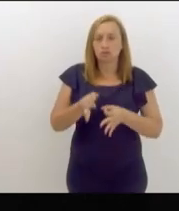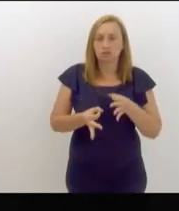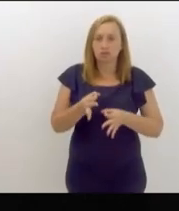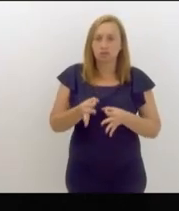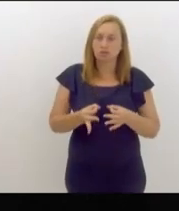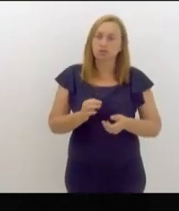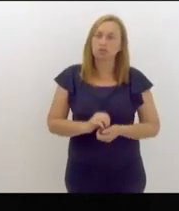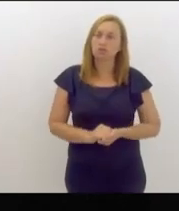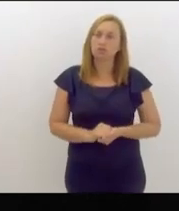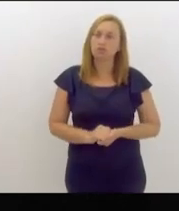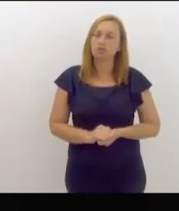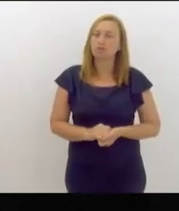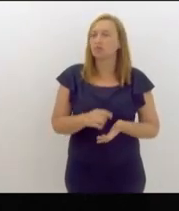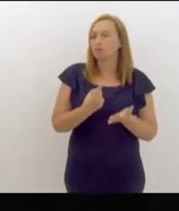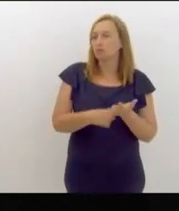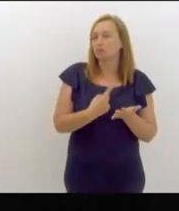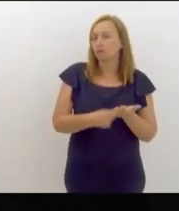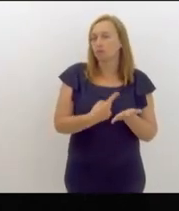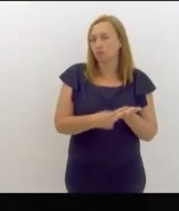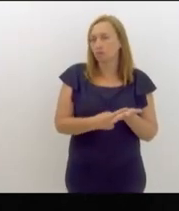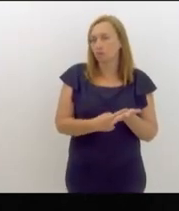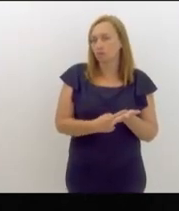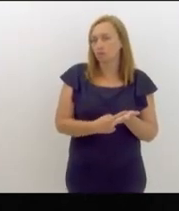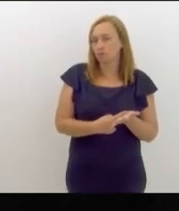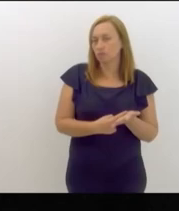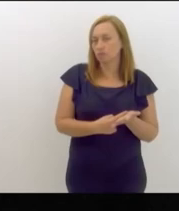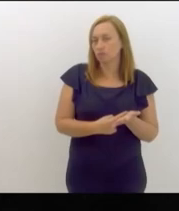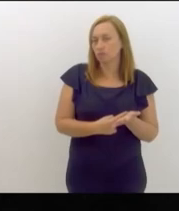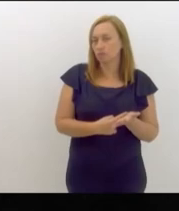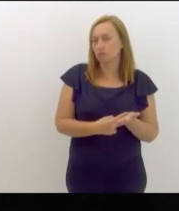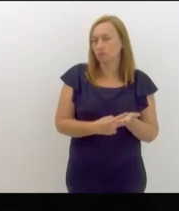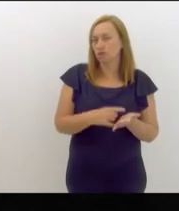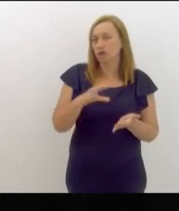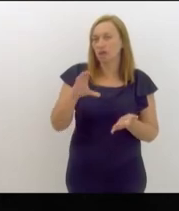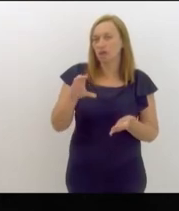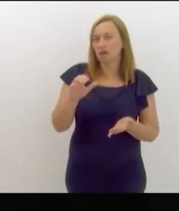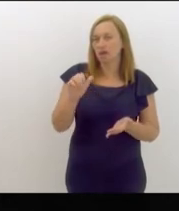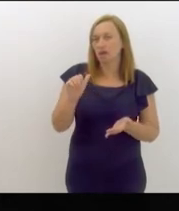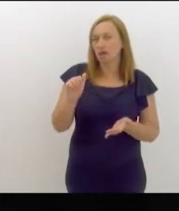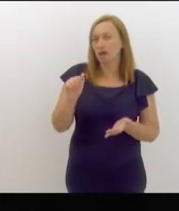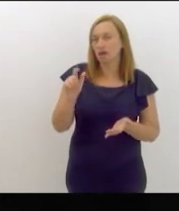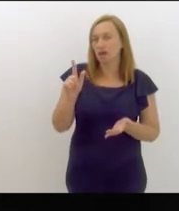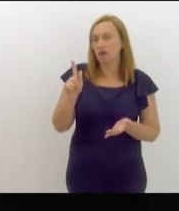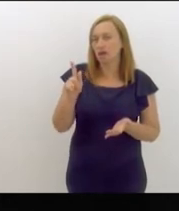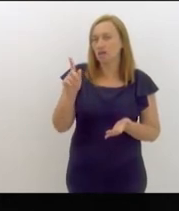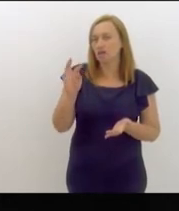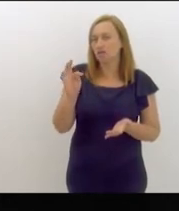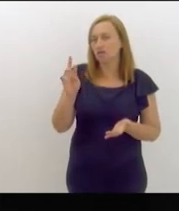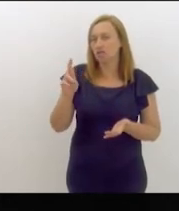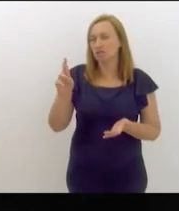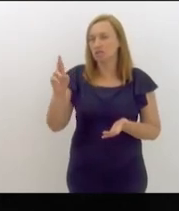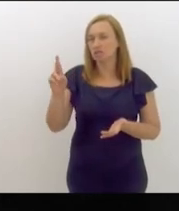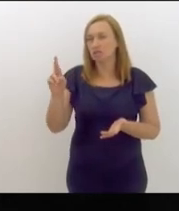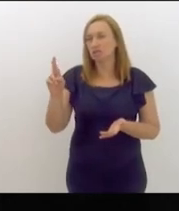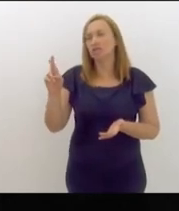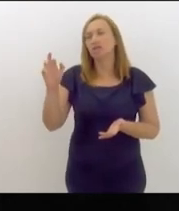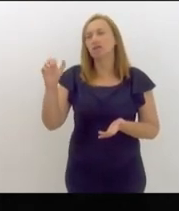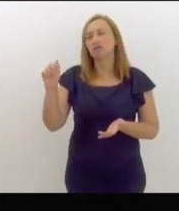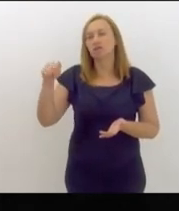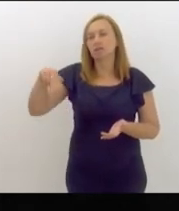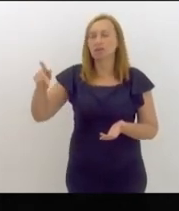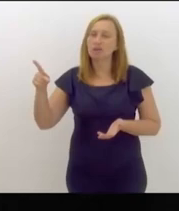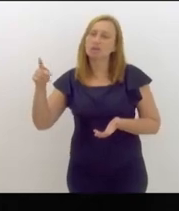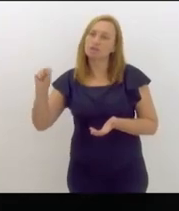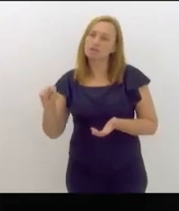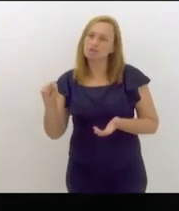homologou o acordo com a Val da agetransp então né No final das contas o estado vai